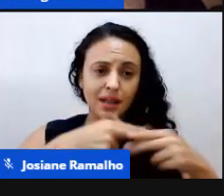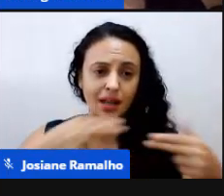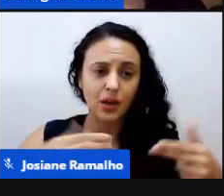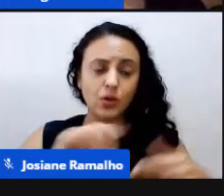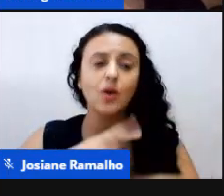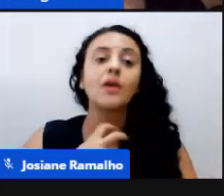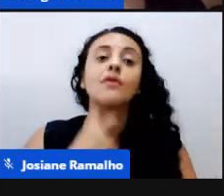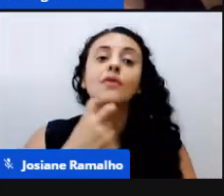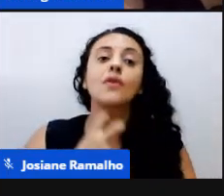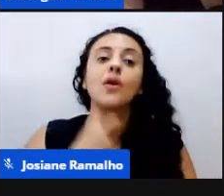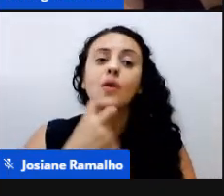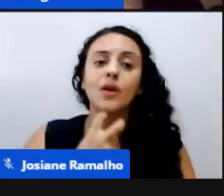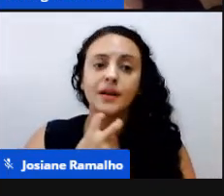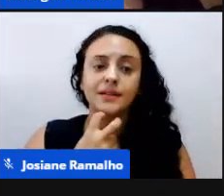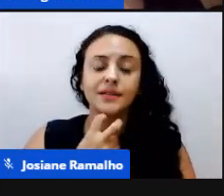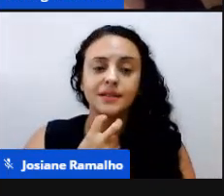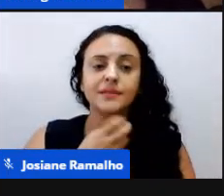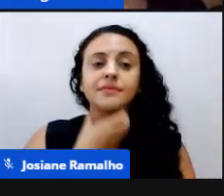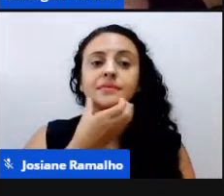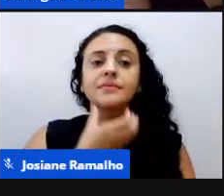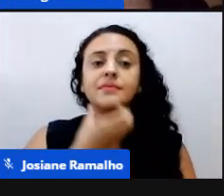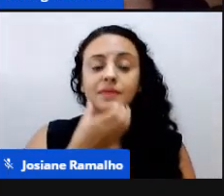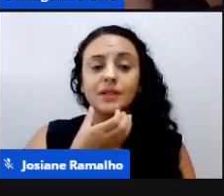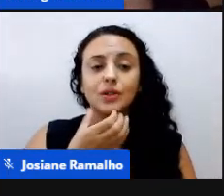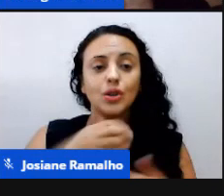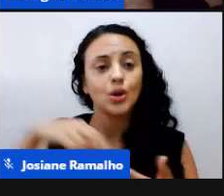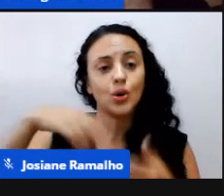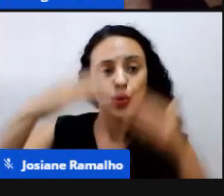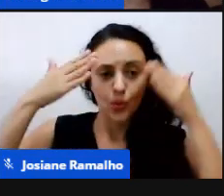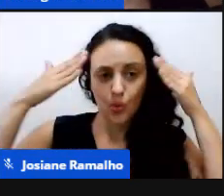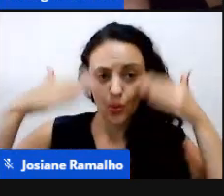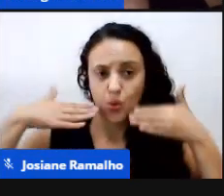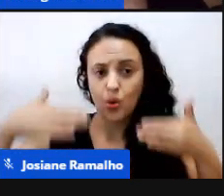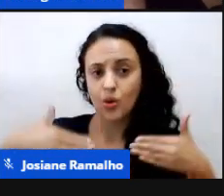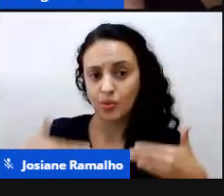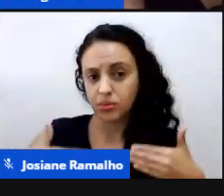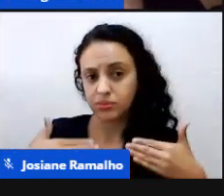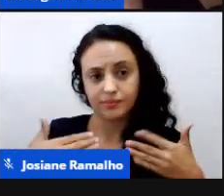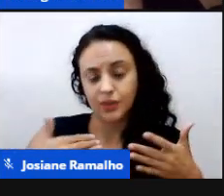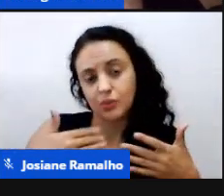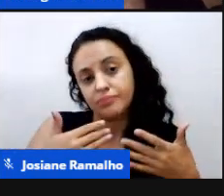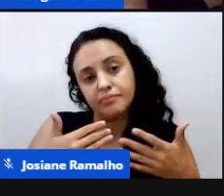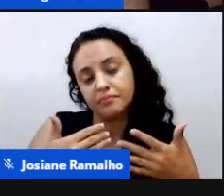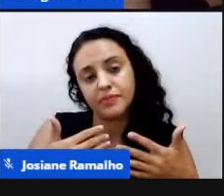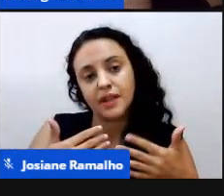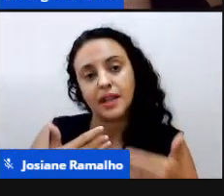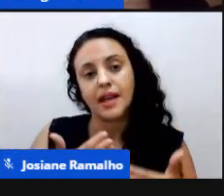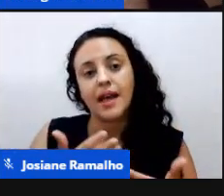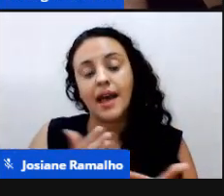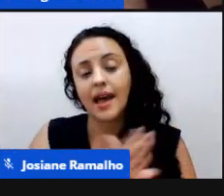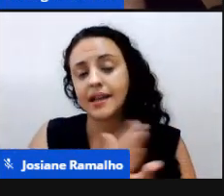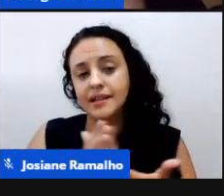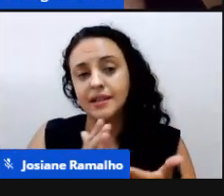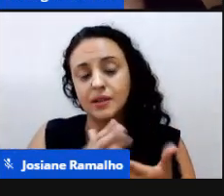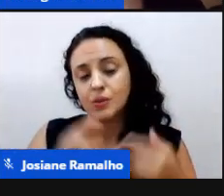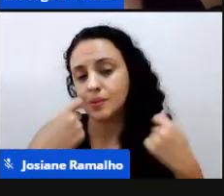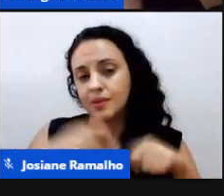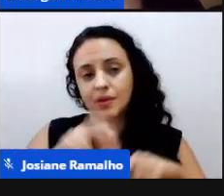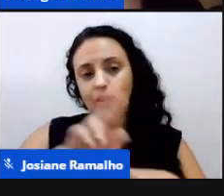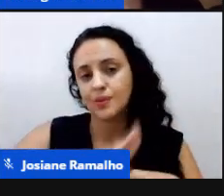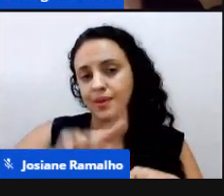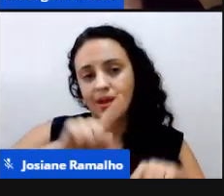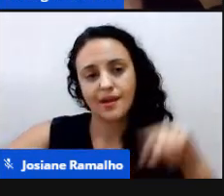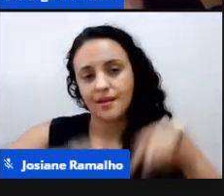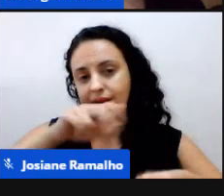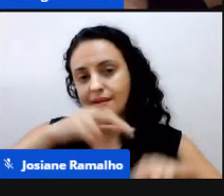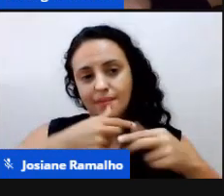as crianças. Então, nem sempre também precisa se utilizar material. Você pode fazer um circuito sem material. Você pode,